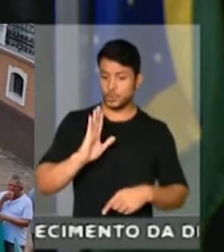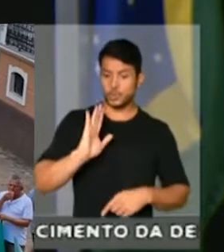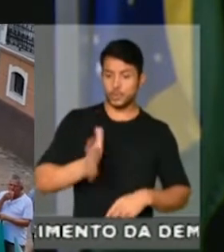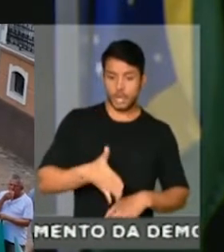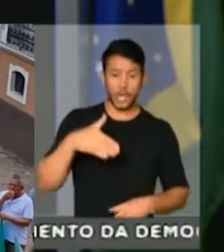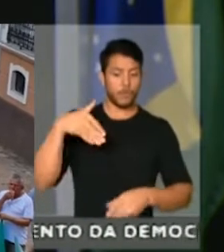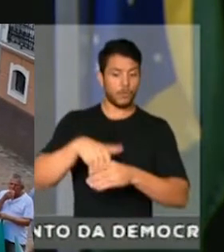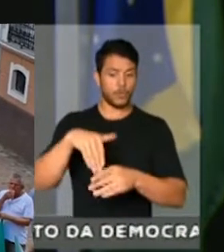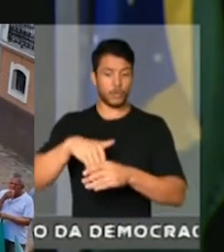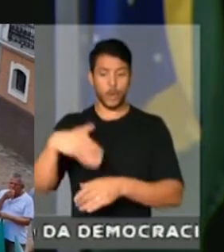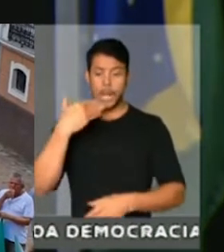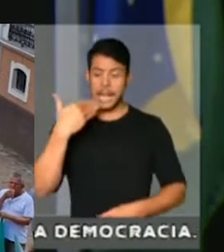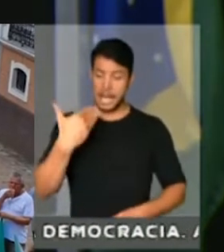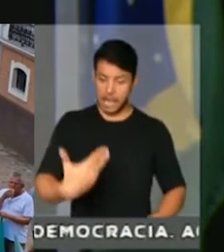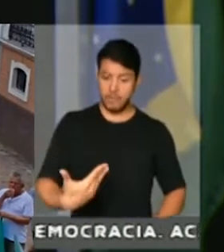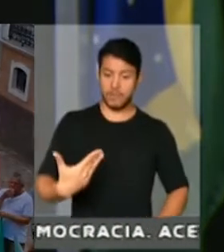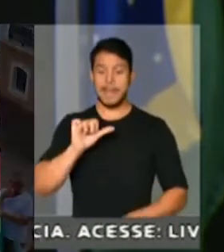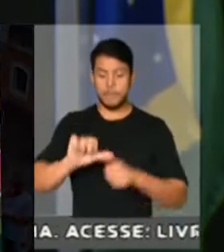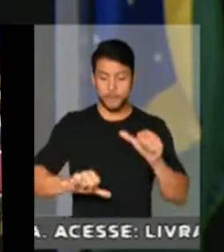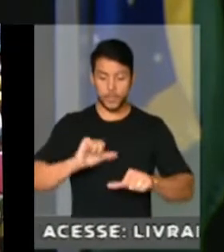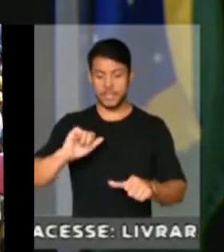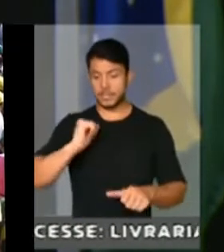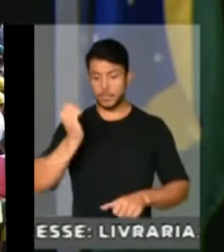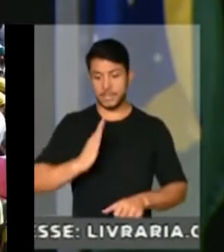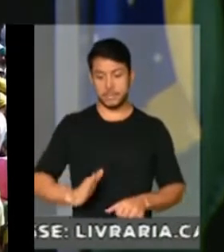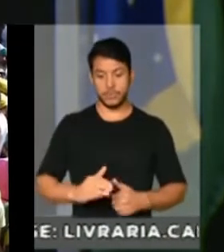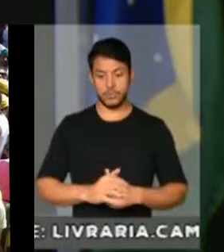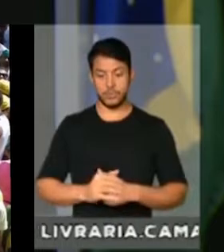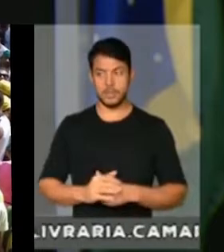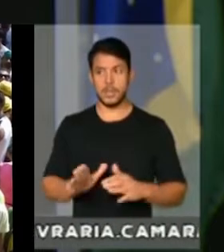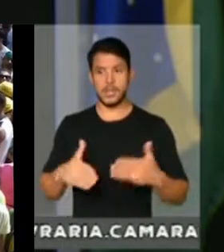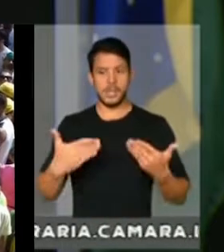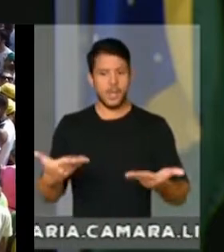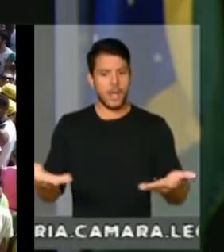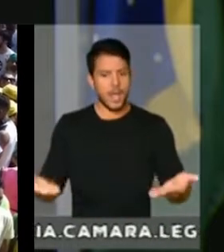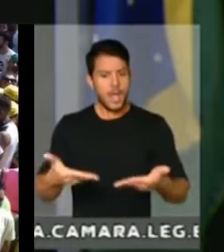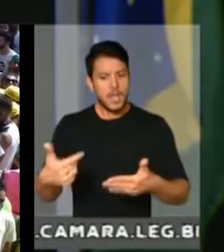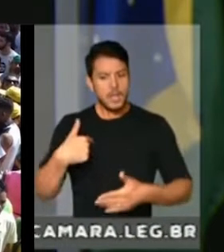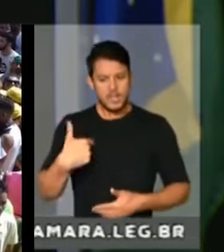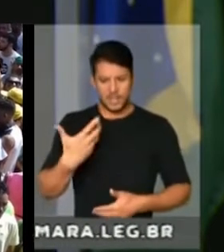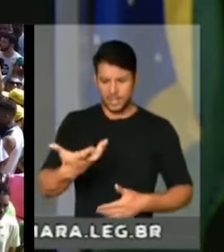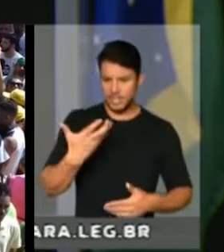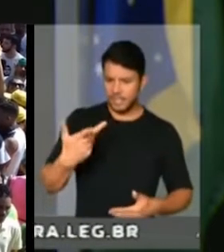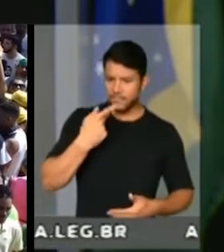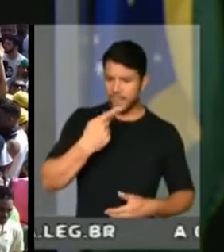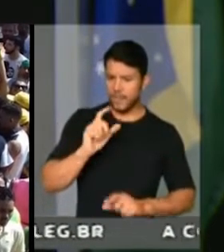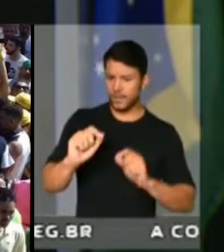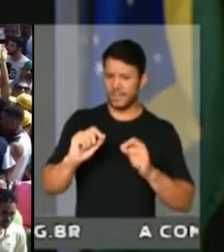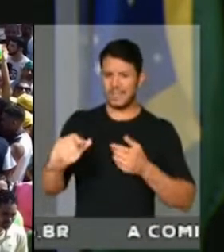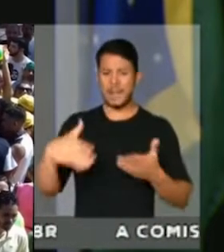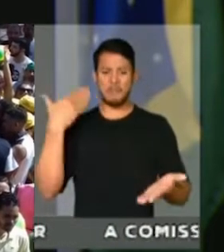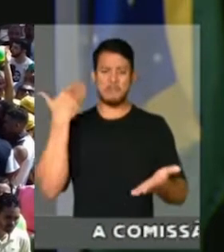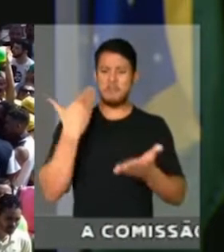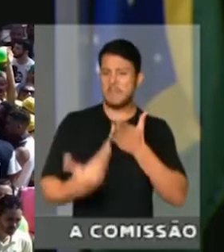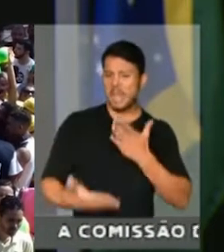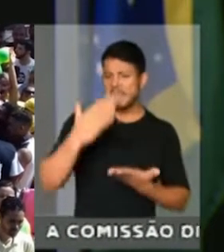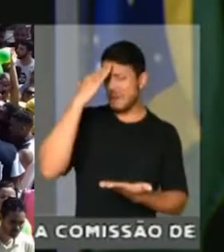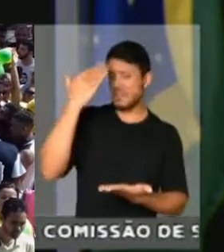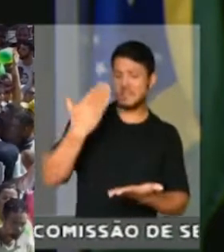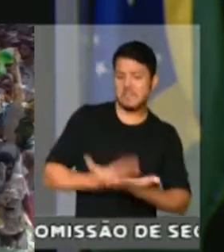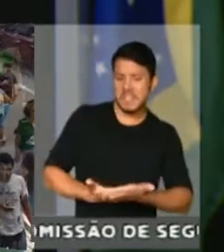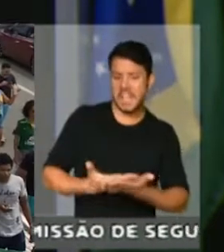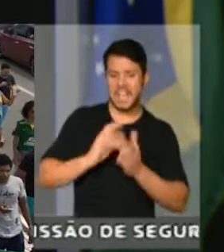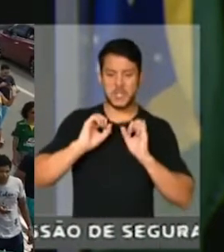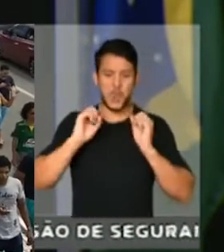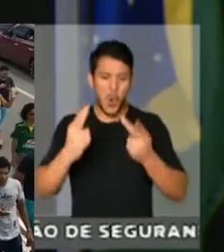Jair Bolsonaro apostando numa mudança. E aí, querem dizer que o governo perdeu a credibilidade e que